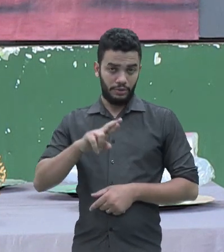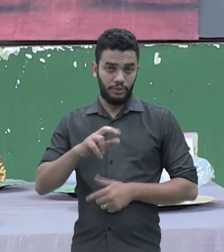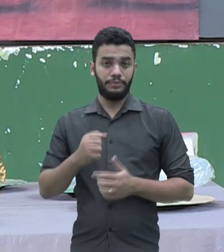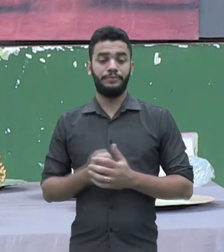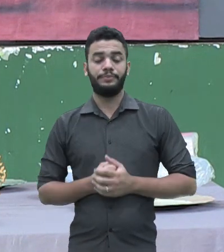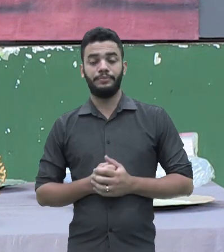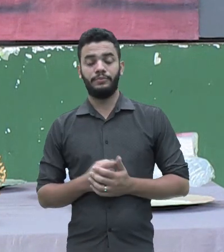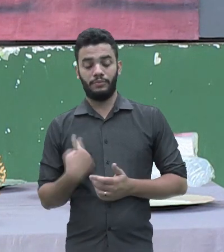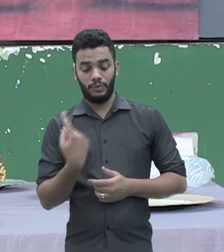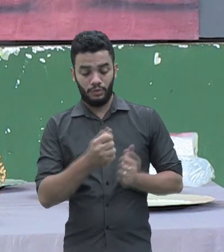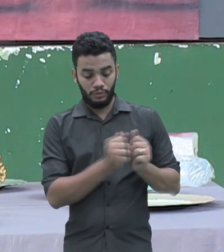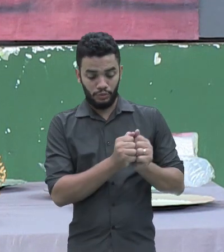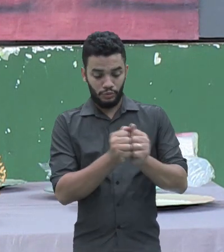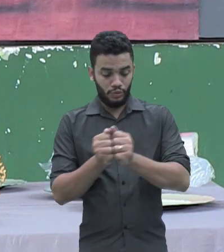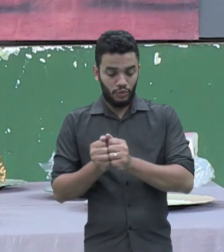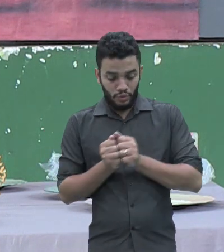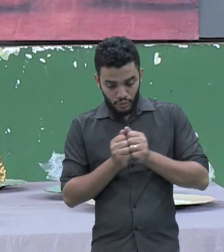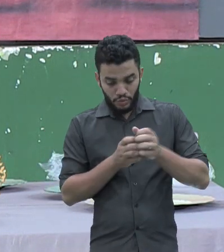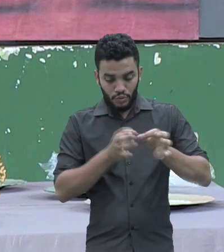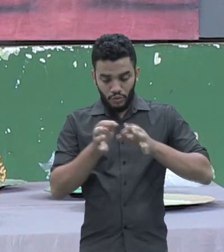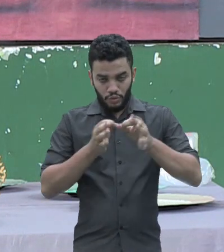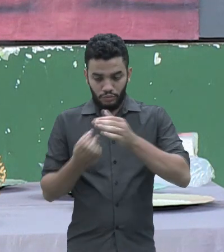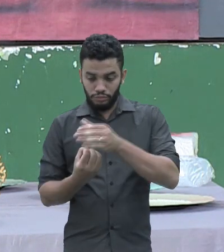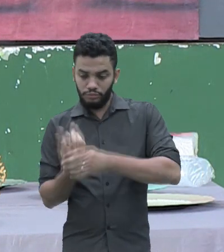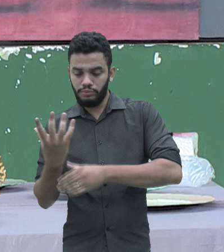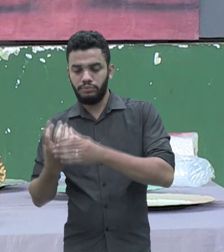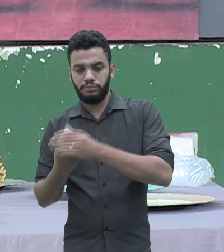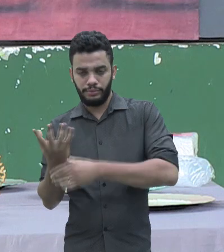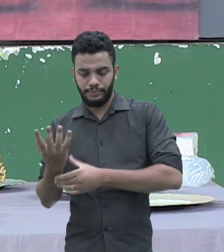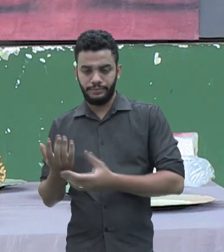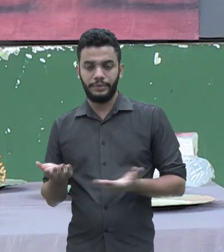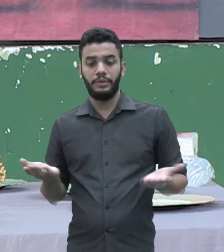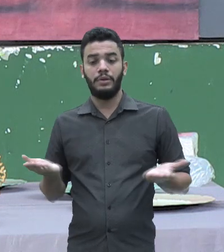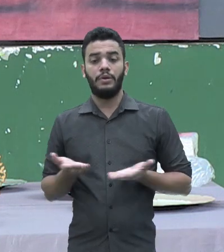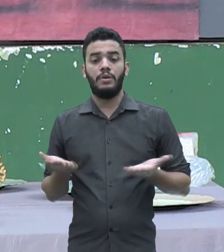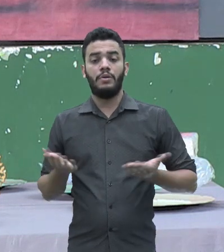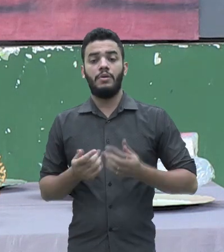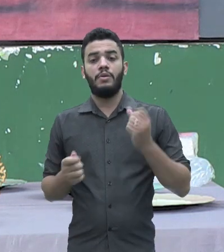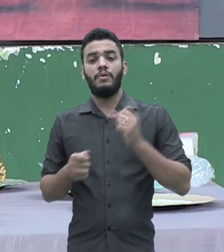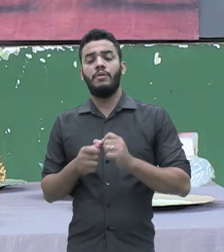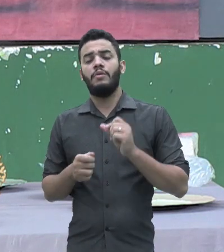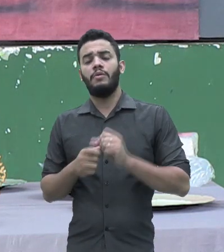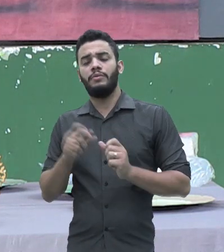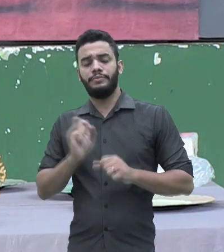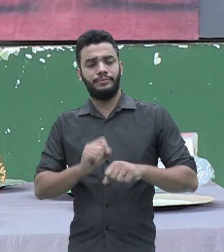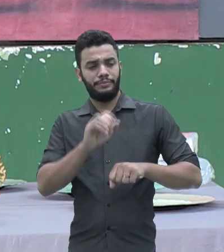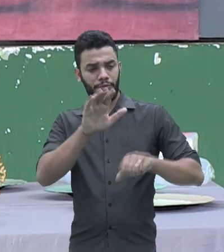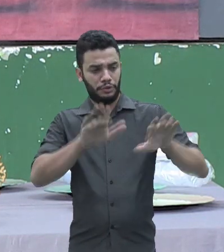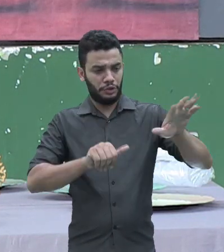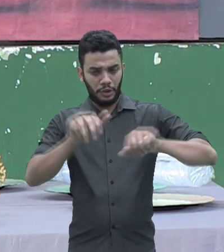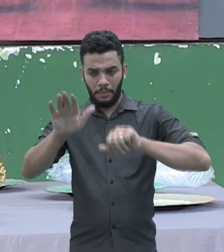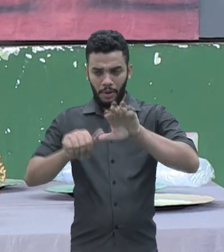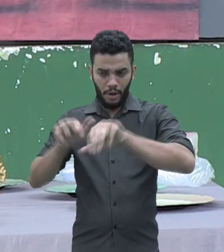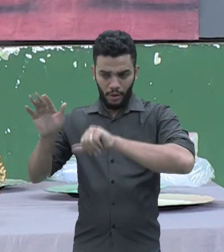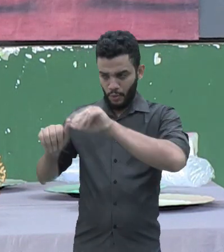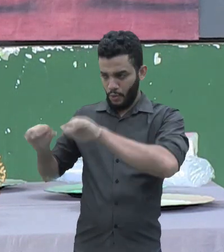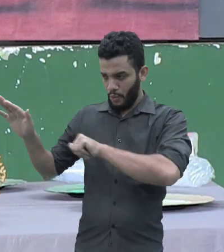gratidão. Mas para esse primeiro momento, eu gostaria de estar convidando os estudantes